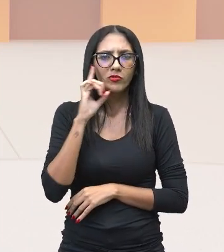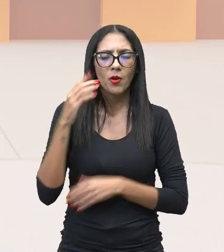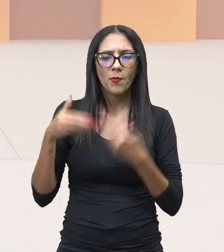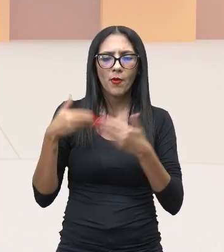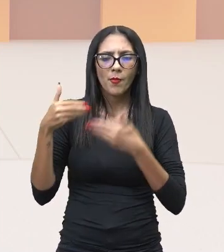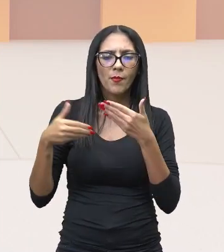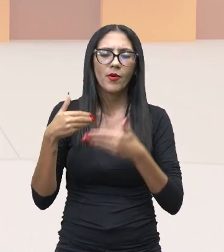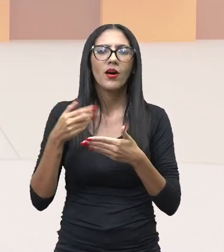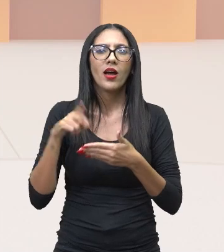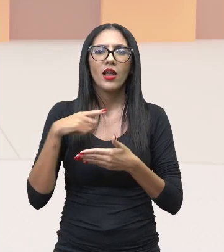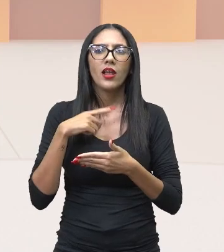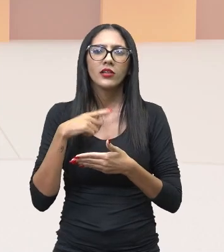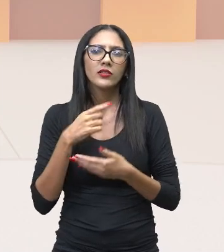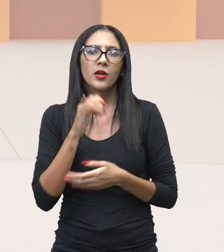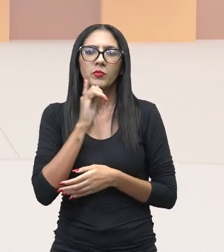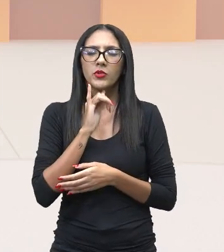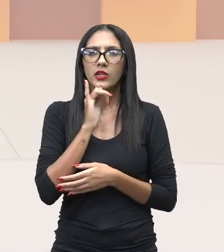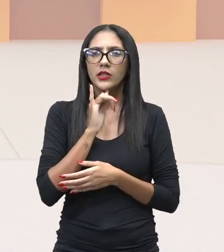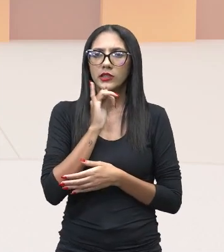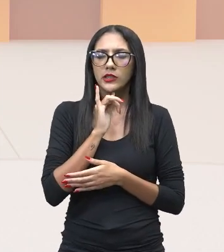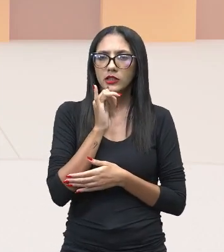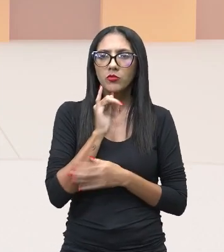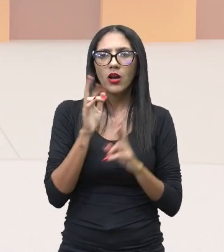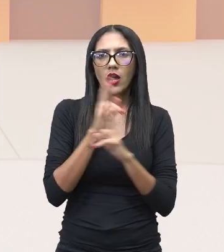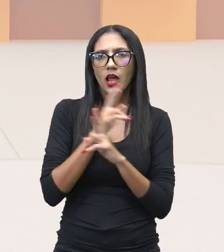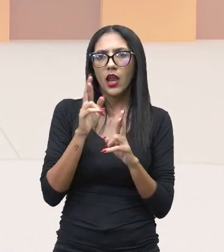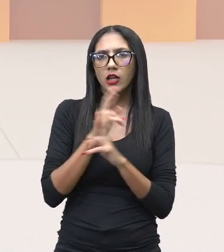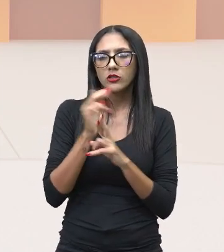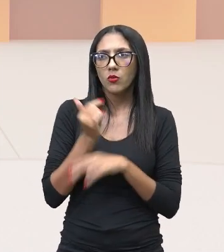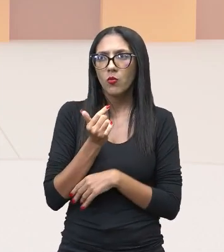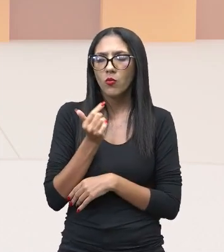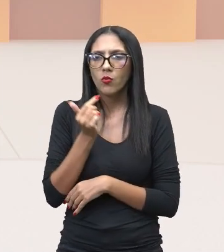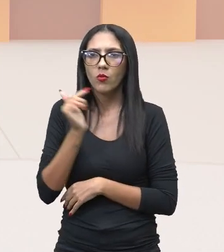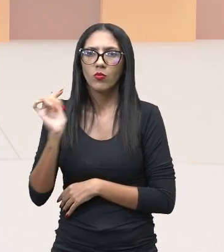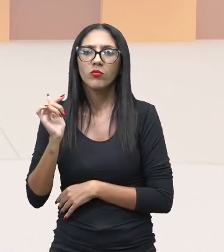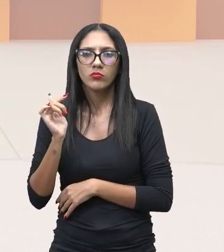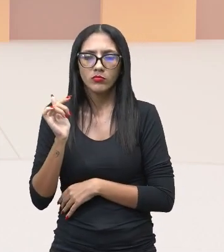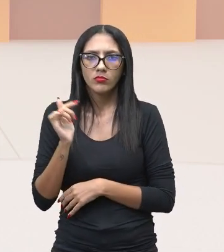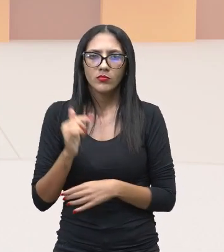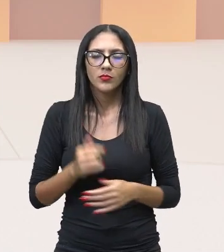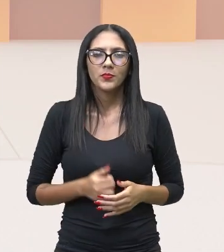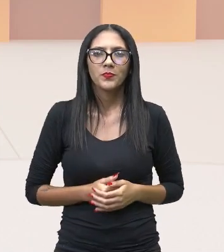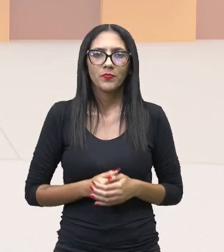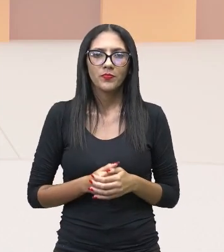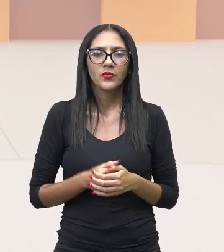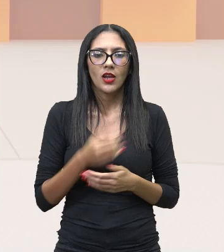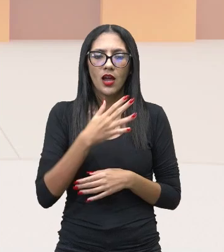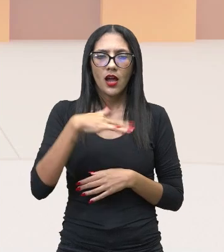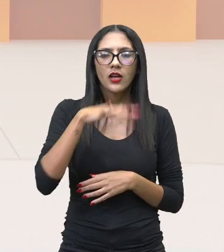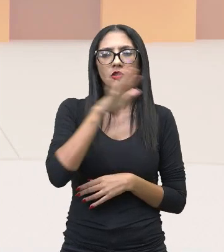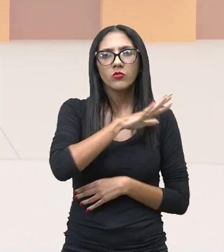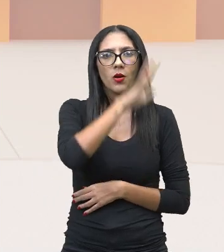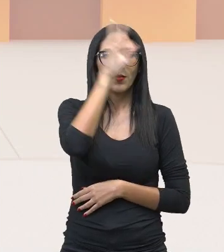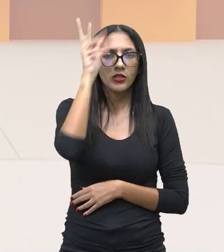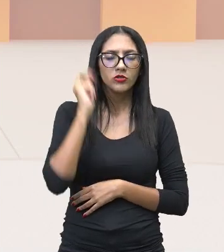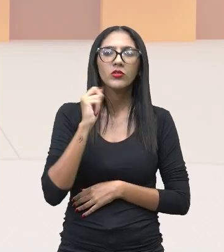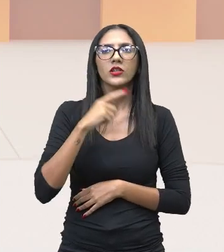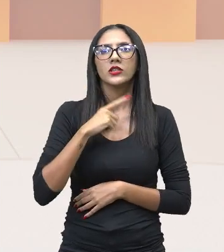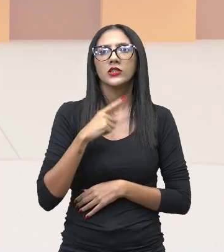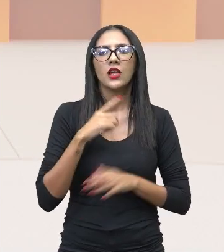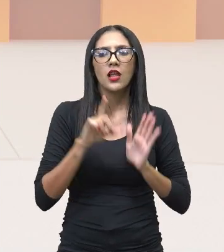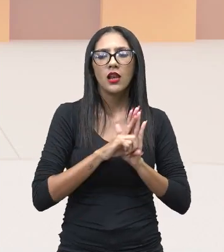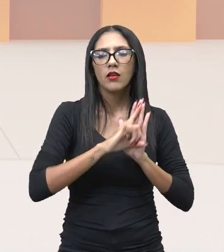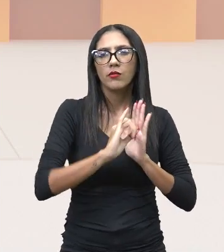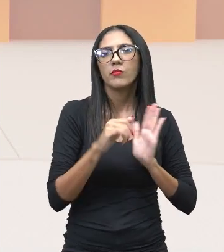baseada, sim, em decisões que são tomadas lá em cima, né? O território do estado do Amazonas, ele segue um conjunto de leis,